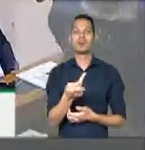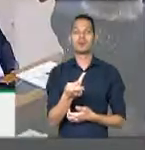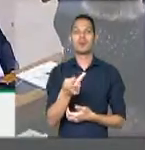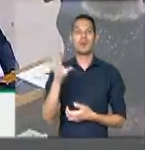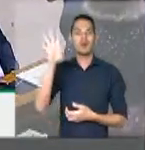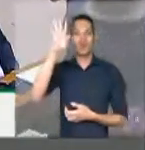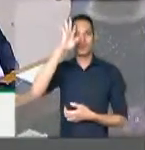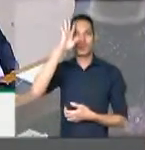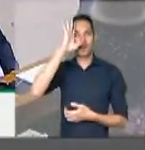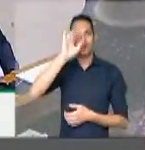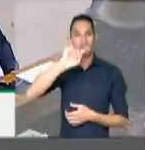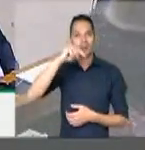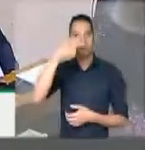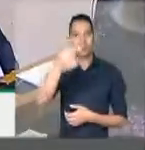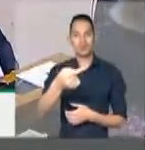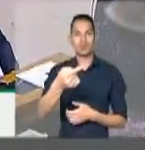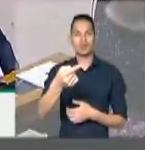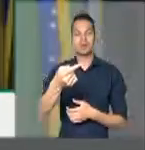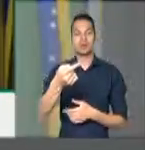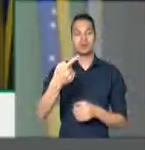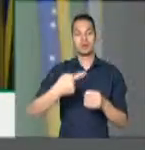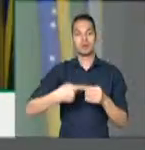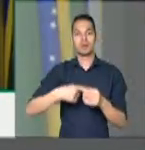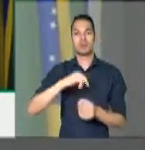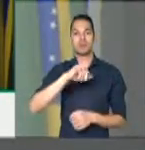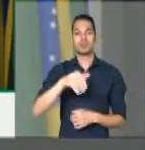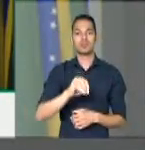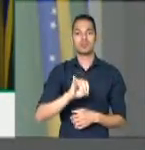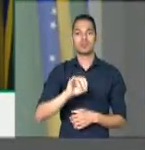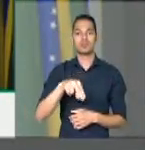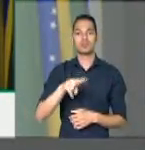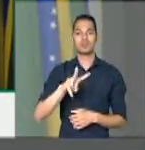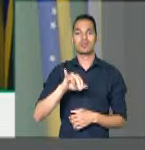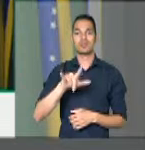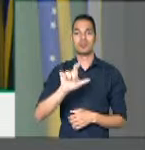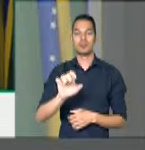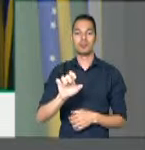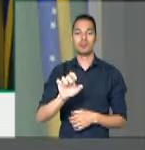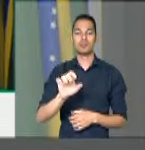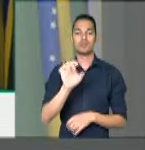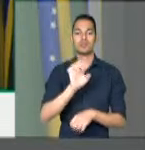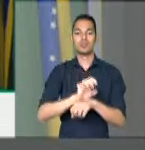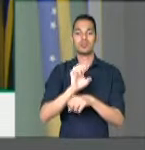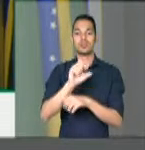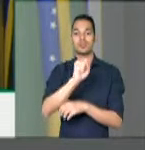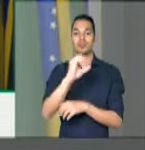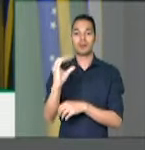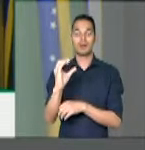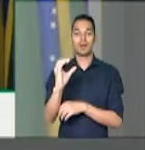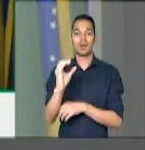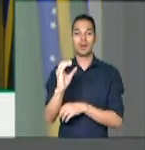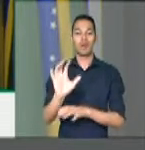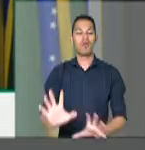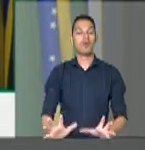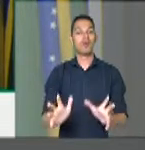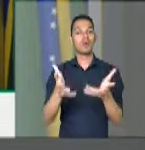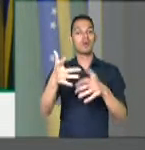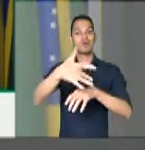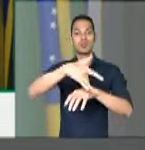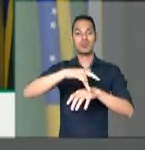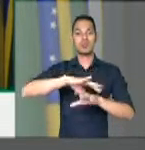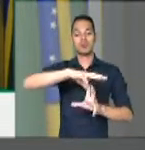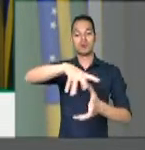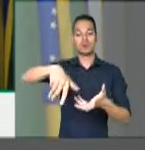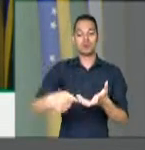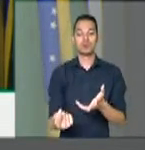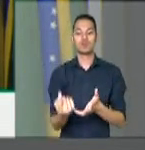na próxima quarta-feira, em nossa cidade, Joinville, Santa Catarina, do maior festival de dança do mundo.